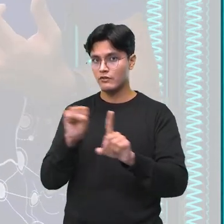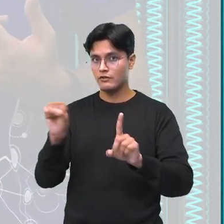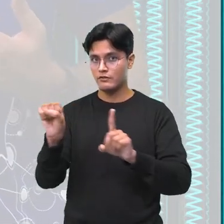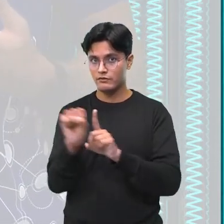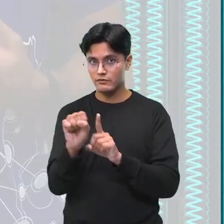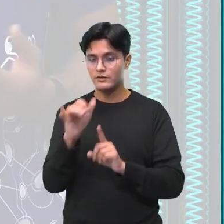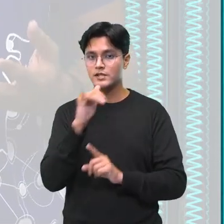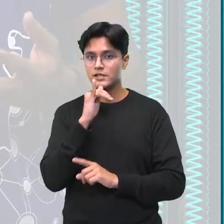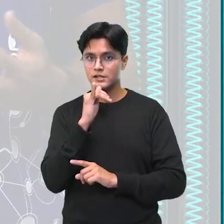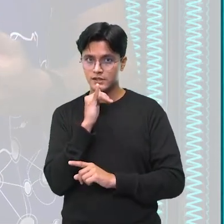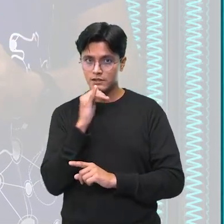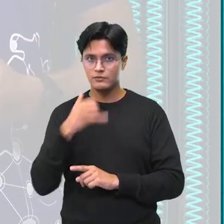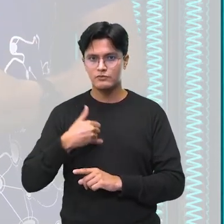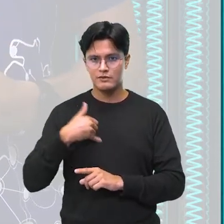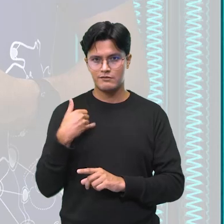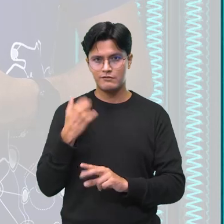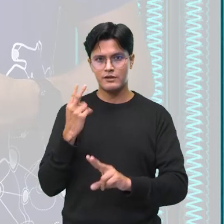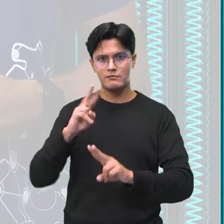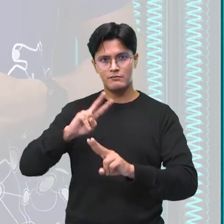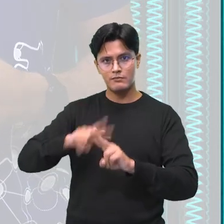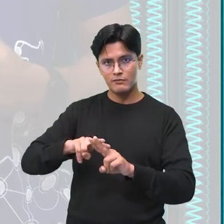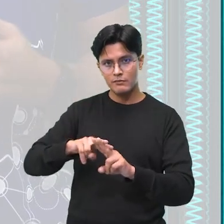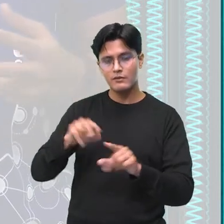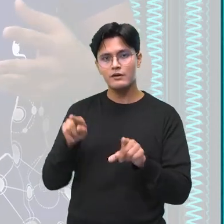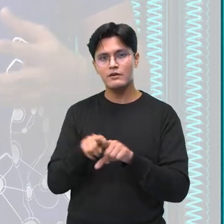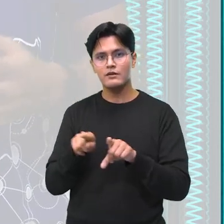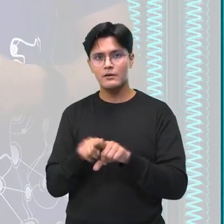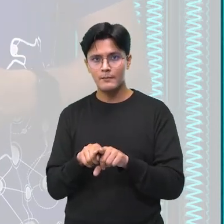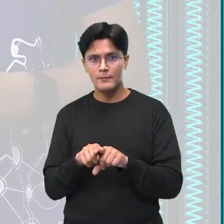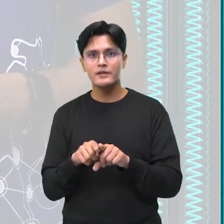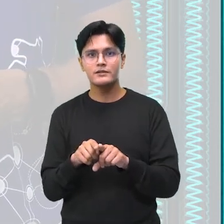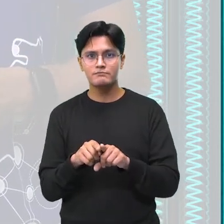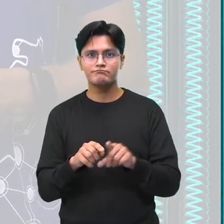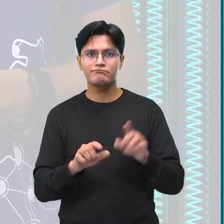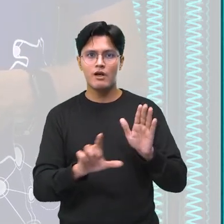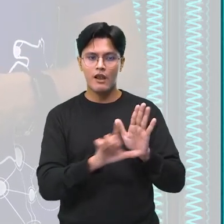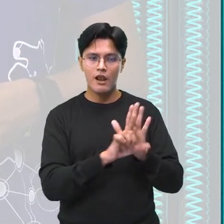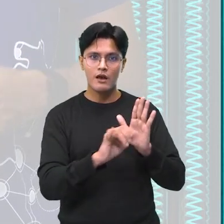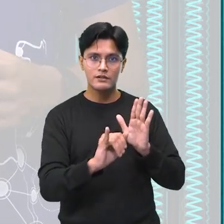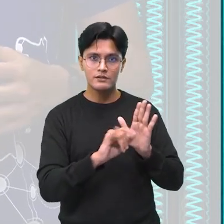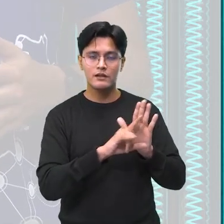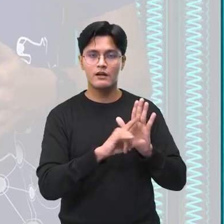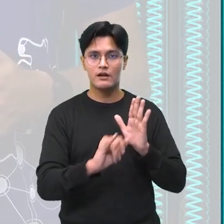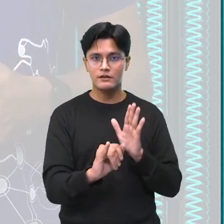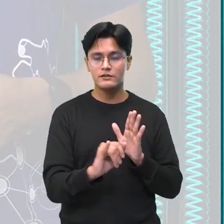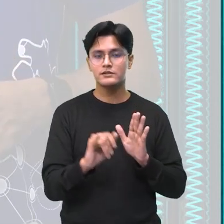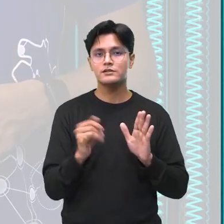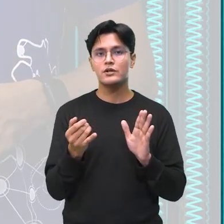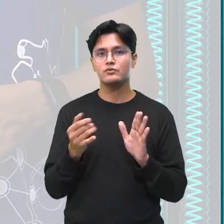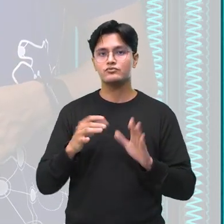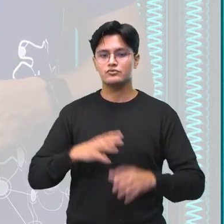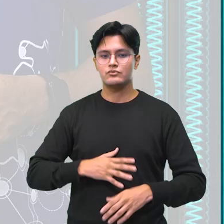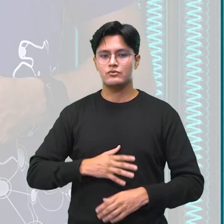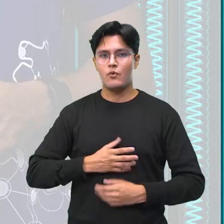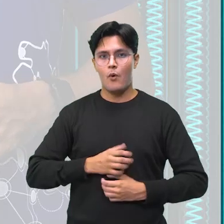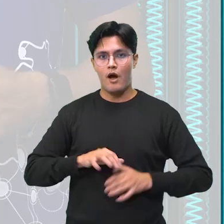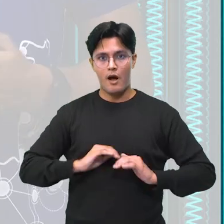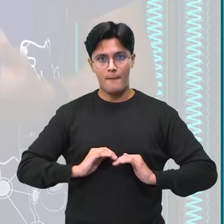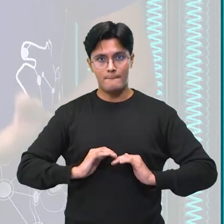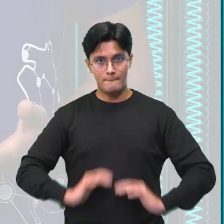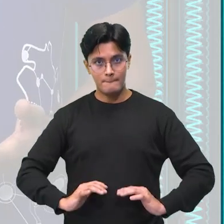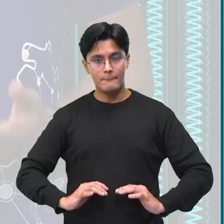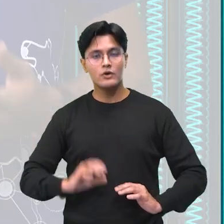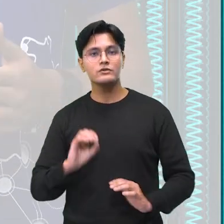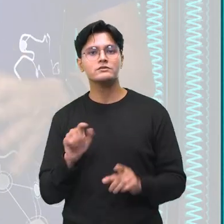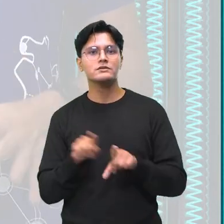da maioridade penal, legalização do aborto, né, e de determinados entorpecentes, flexibilização de uso legal